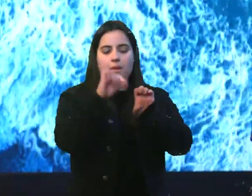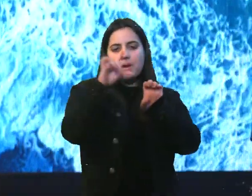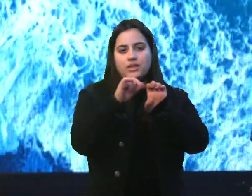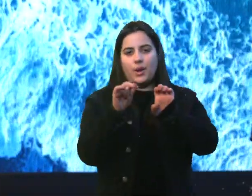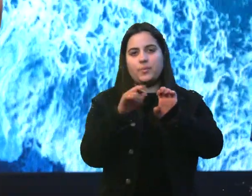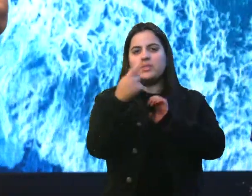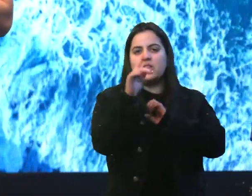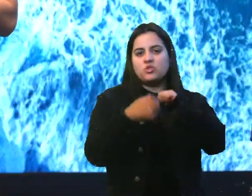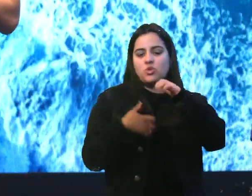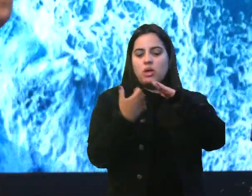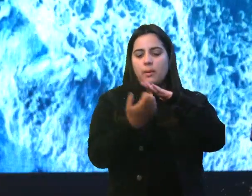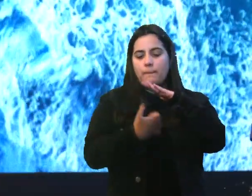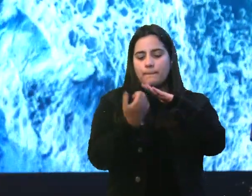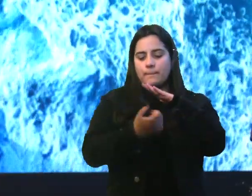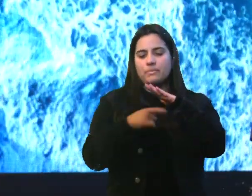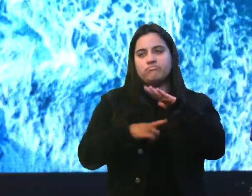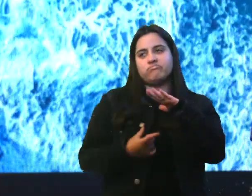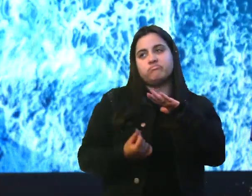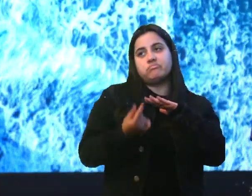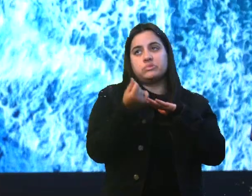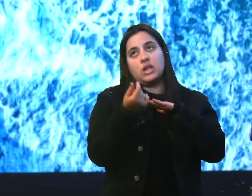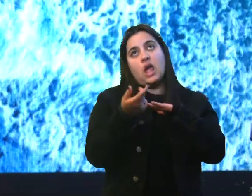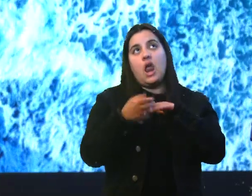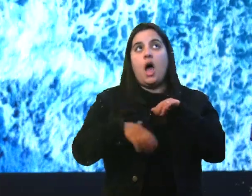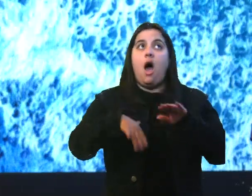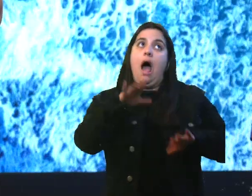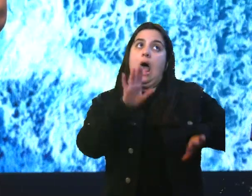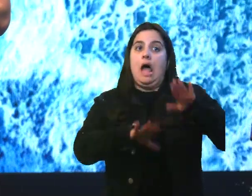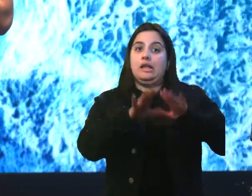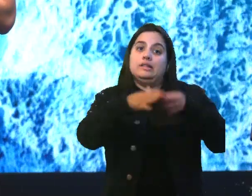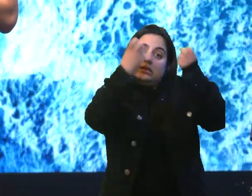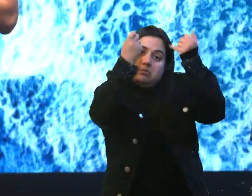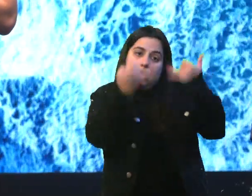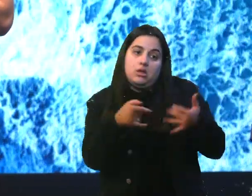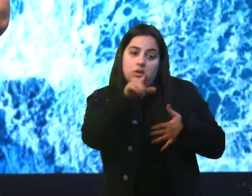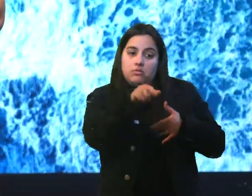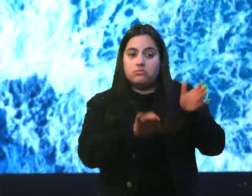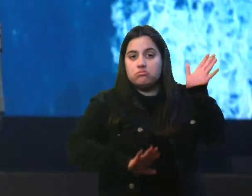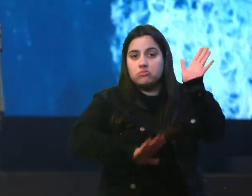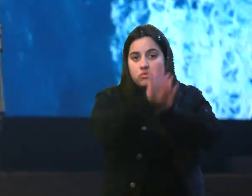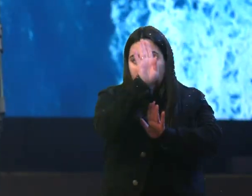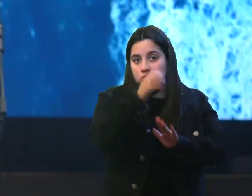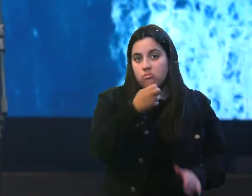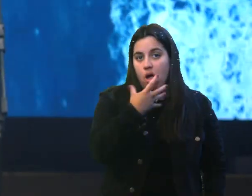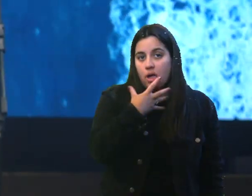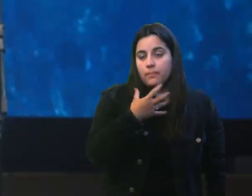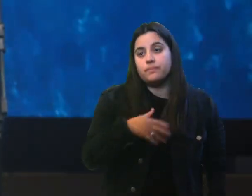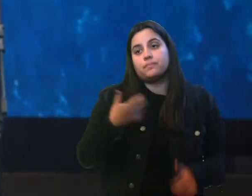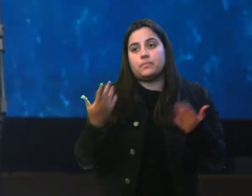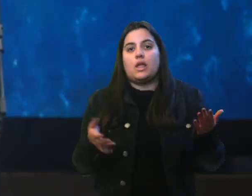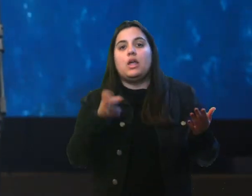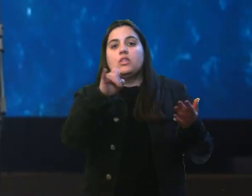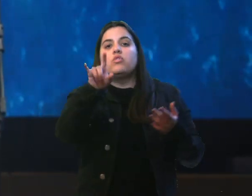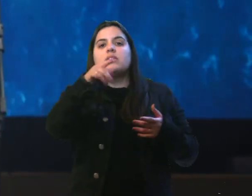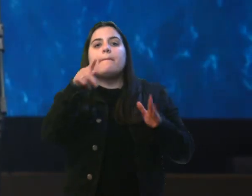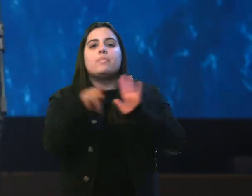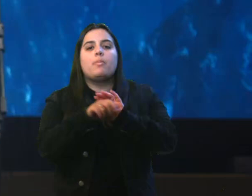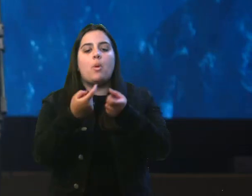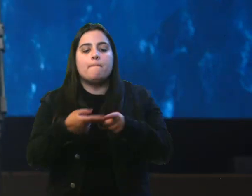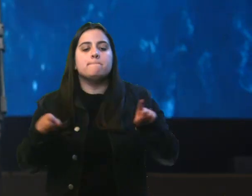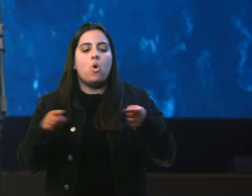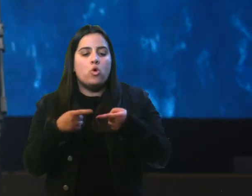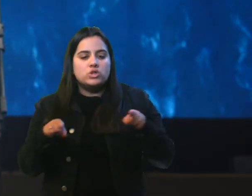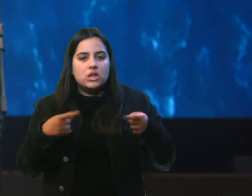empresa, talvez pode dizer que você é uma pessoa bem-sucedida. Se você é músico, o alcance das suas músicas, se